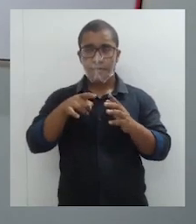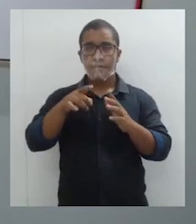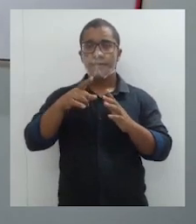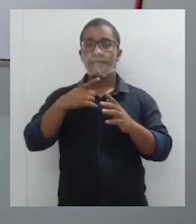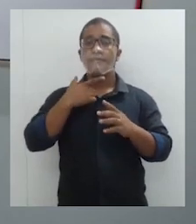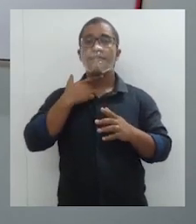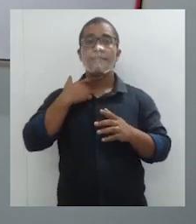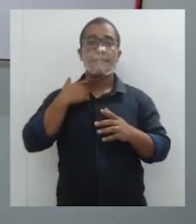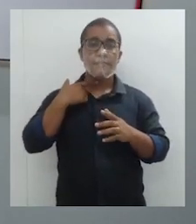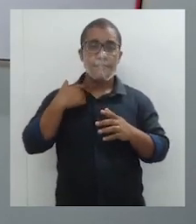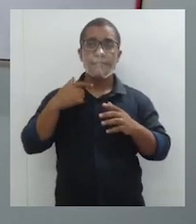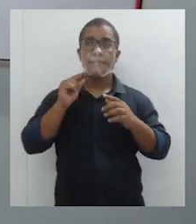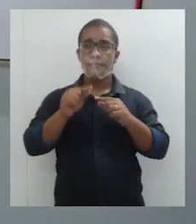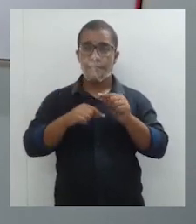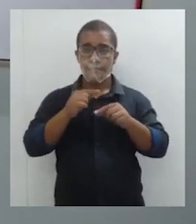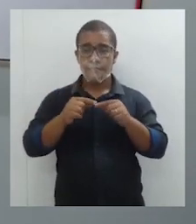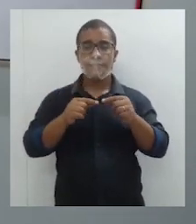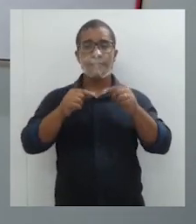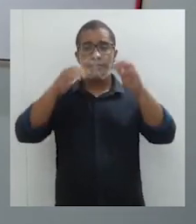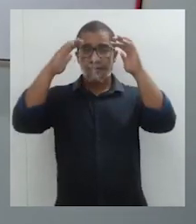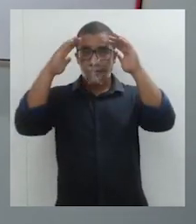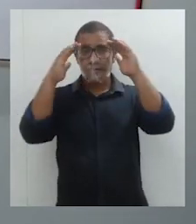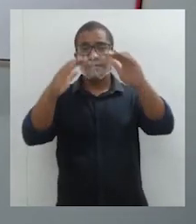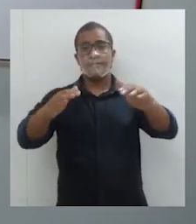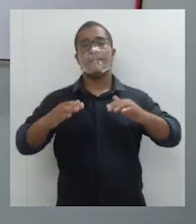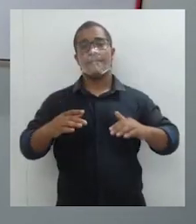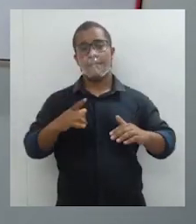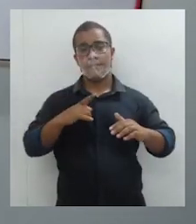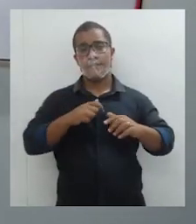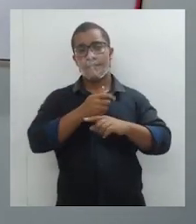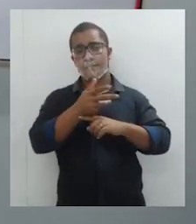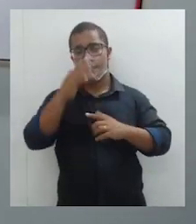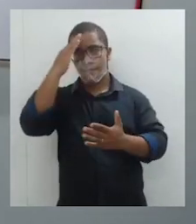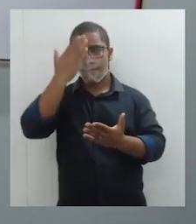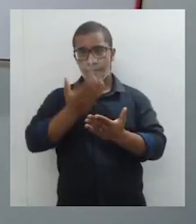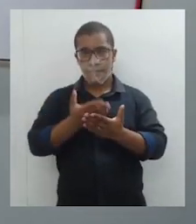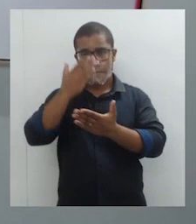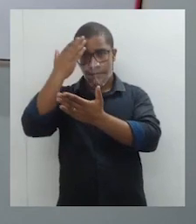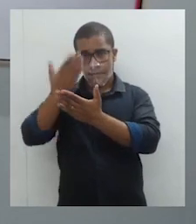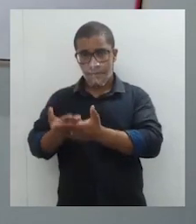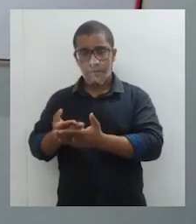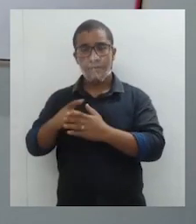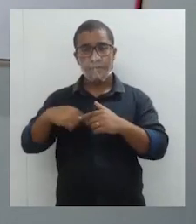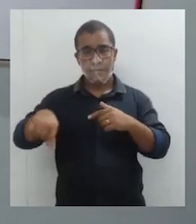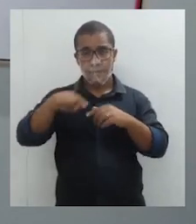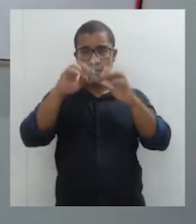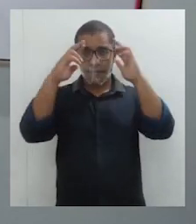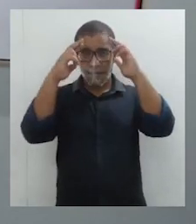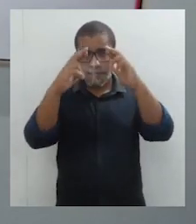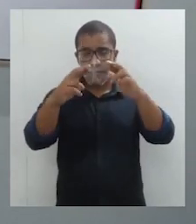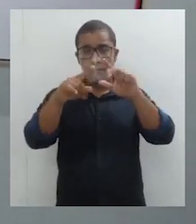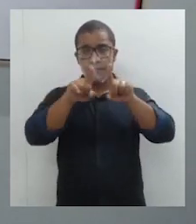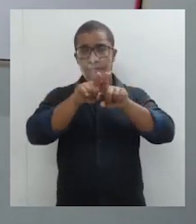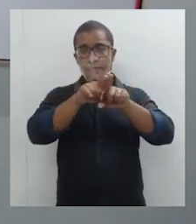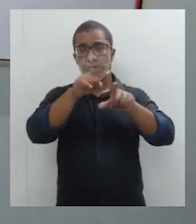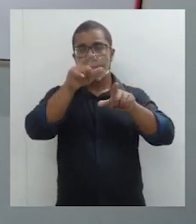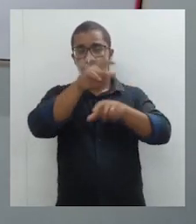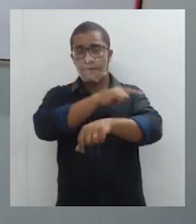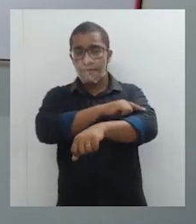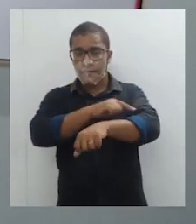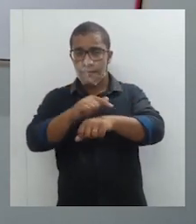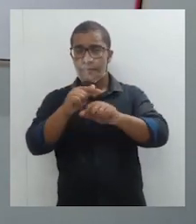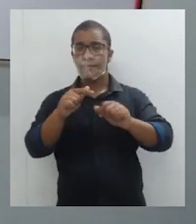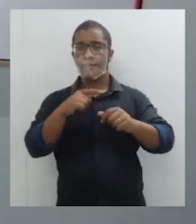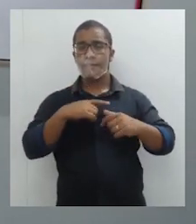democracia o respeito à pluralidade pluralidade respeito dignidade humana